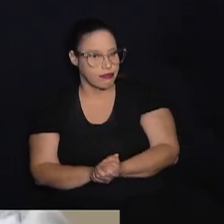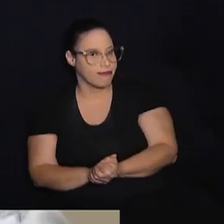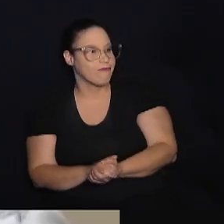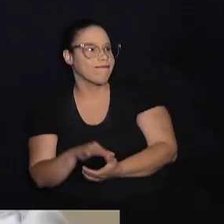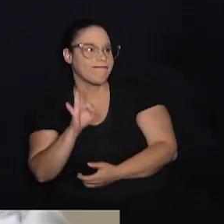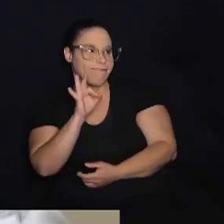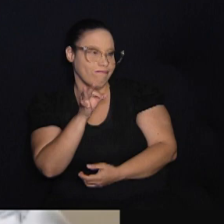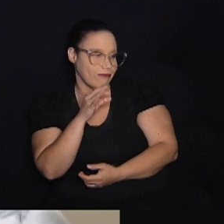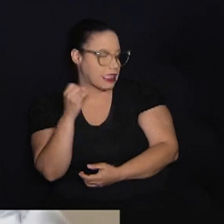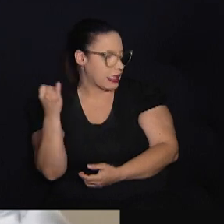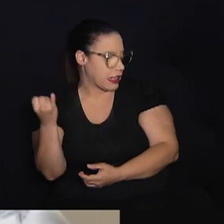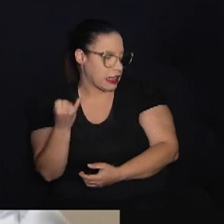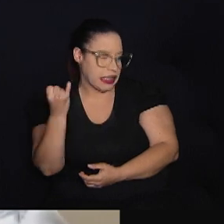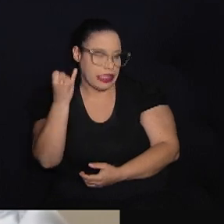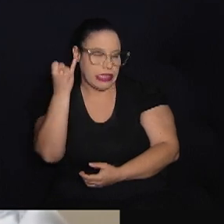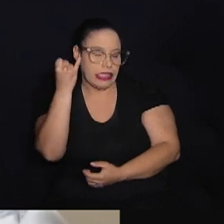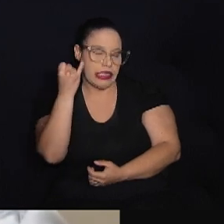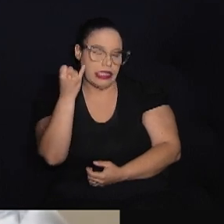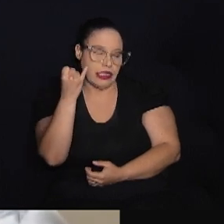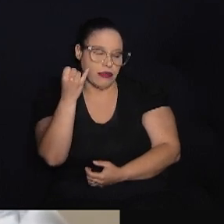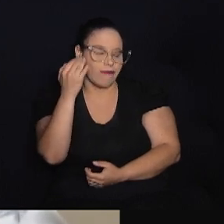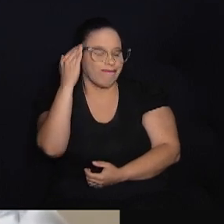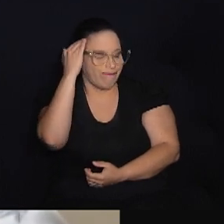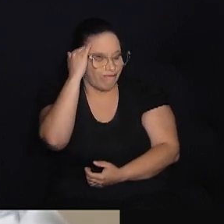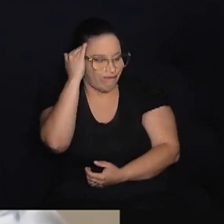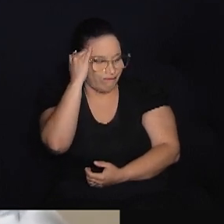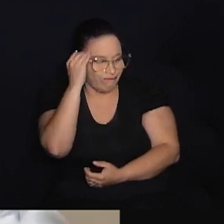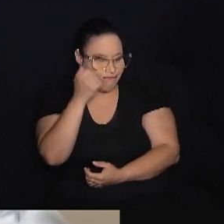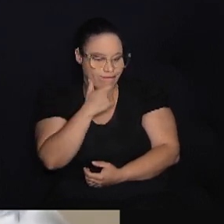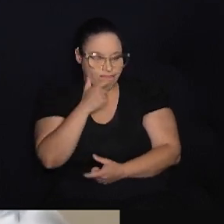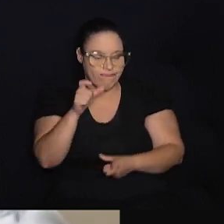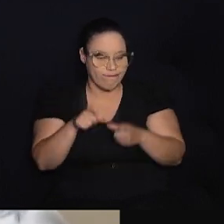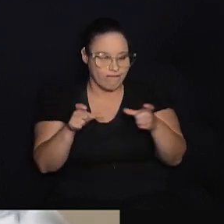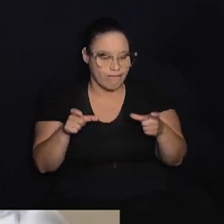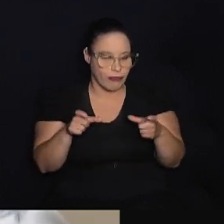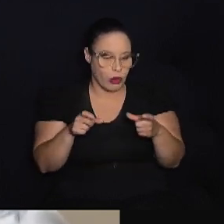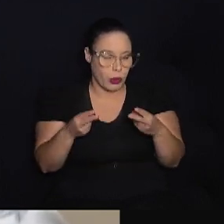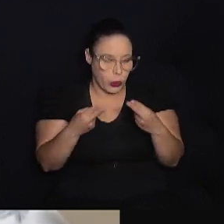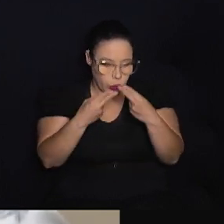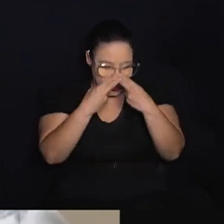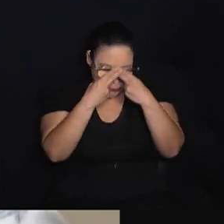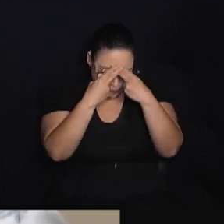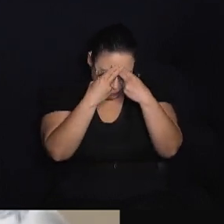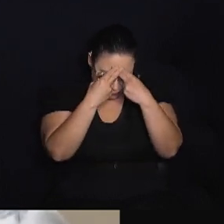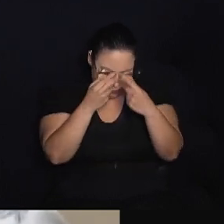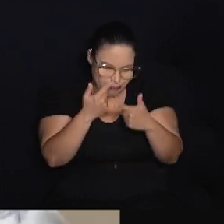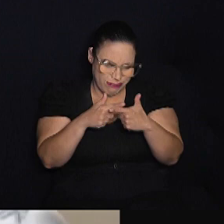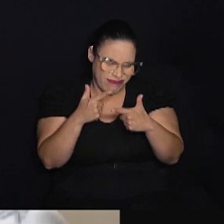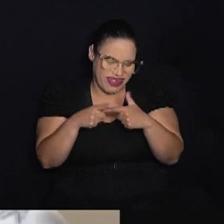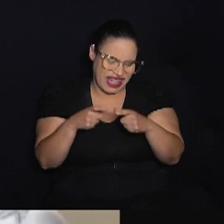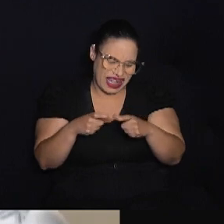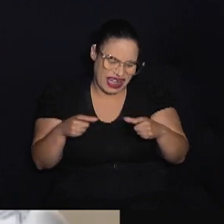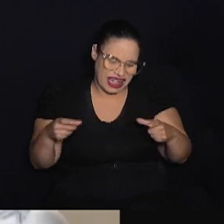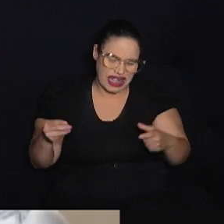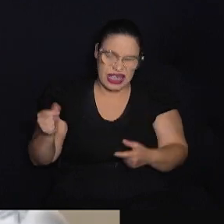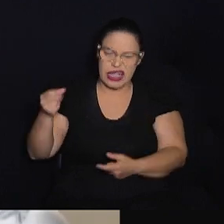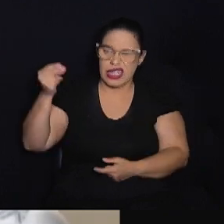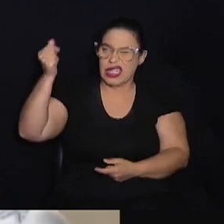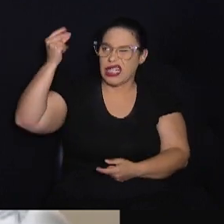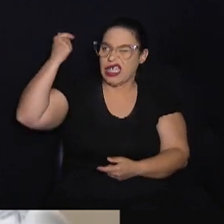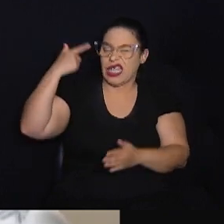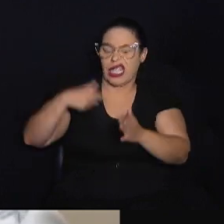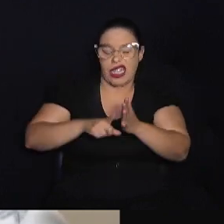É importantíssimo, e a gente sabe que as pessoas que tiveram algum trauma, alguns problemas maiores anos antes de